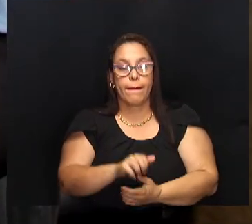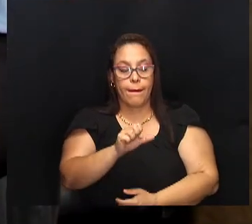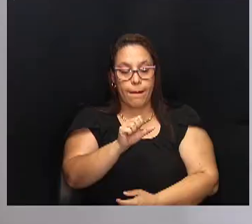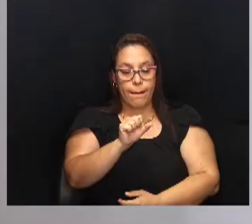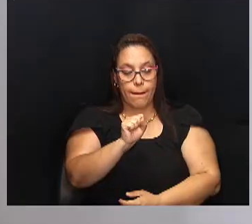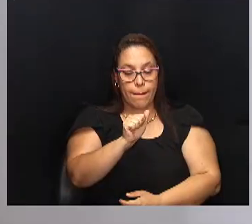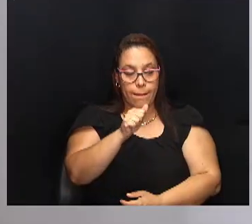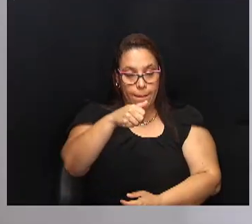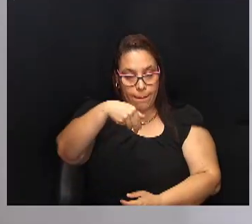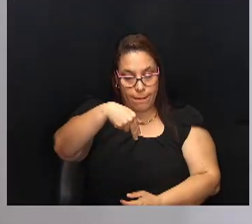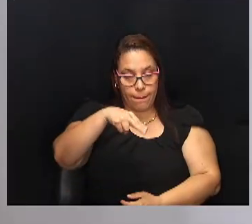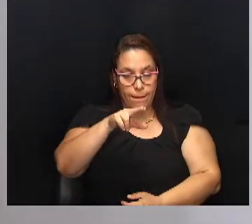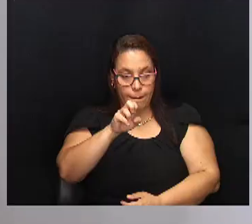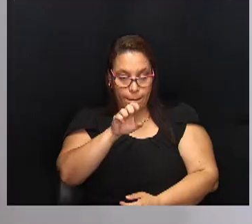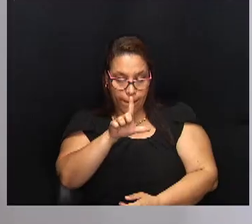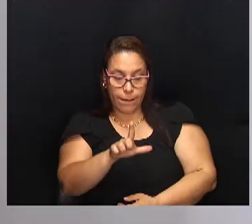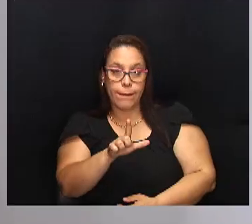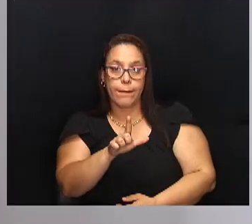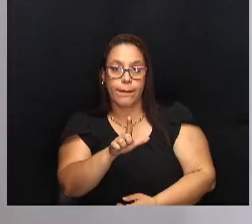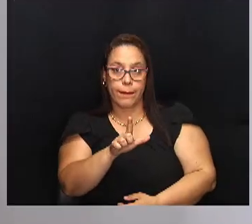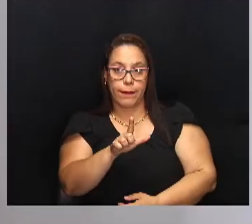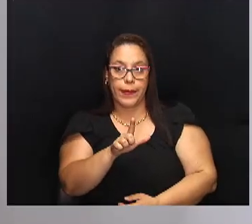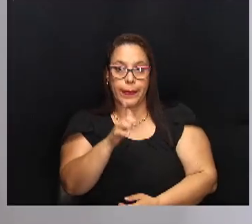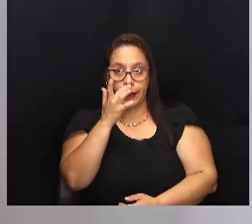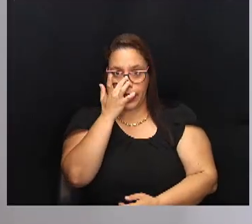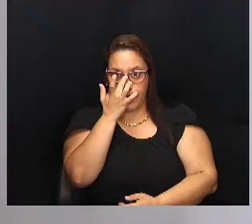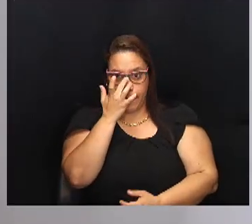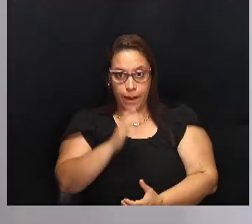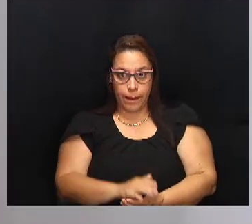é um menino que tem